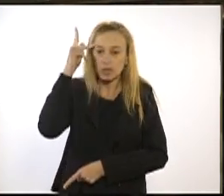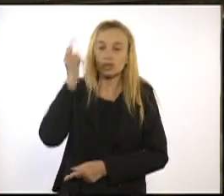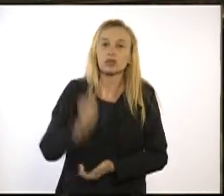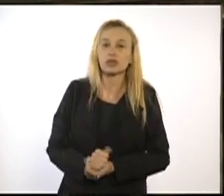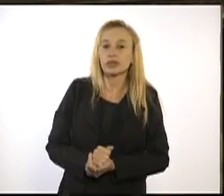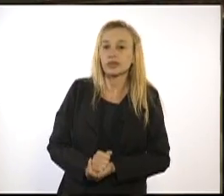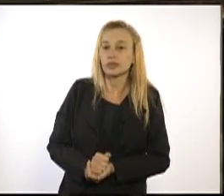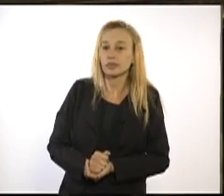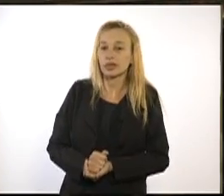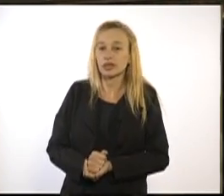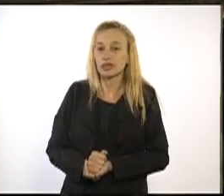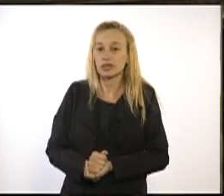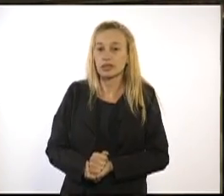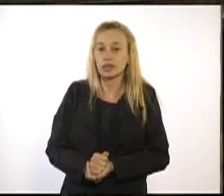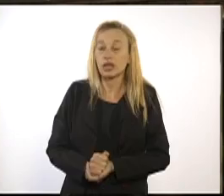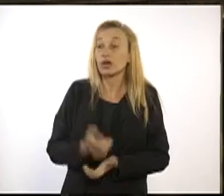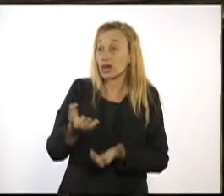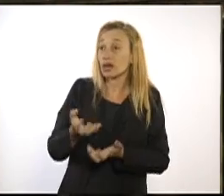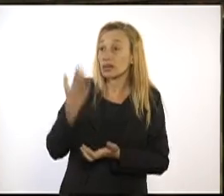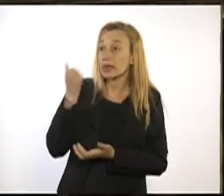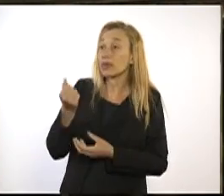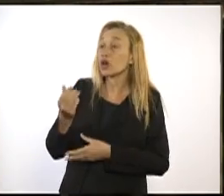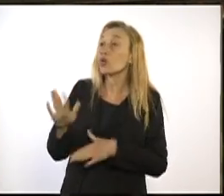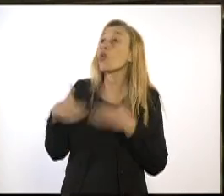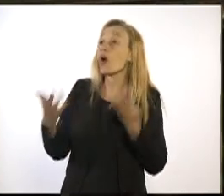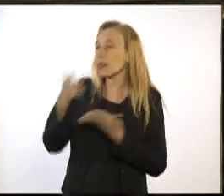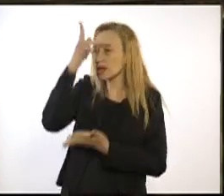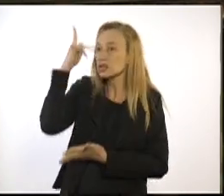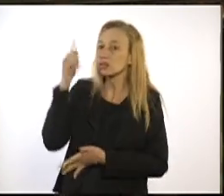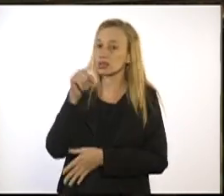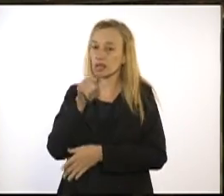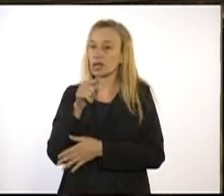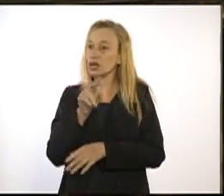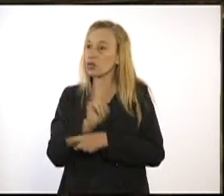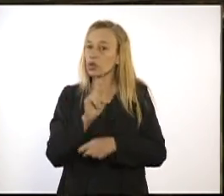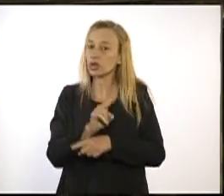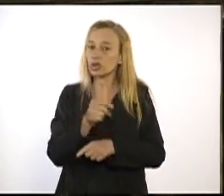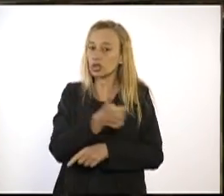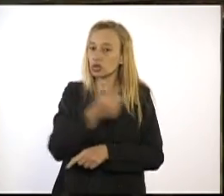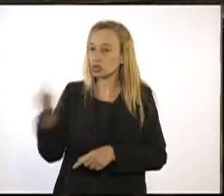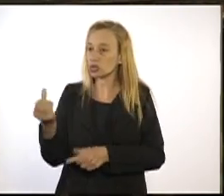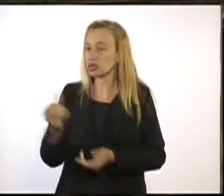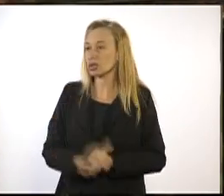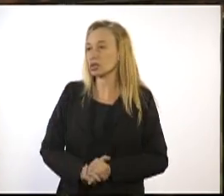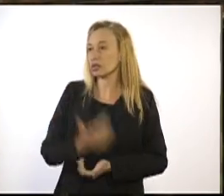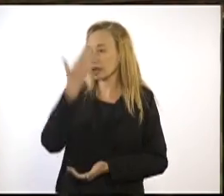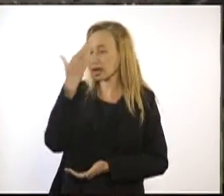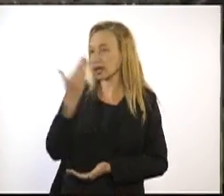gente quer descobrir de quais pessoas ele vem cuidando desde 2016. Muito obrigada. Muito obrigado, deputada.